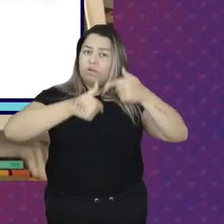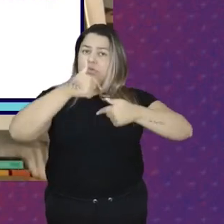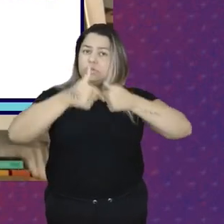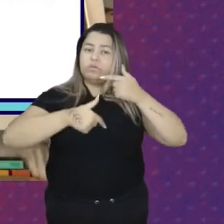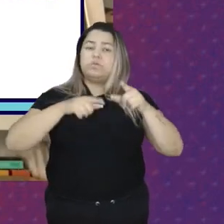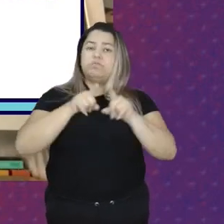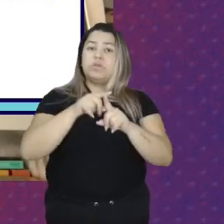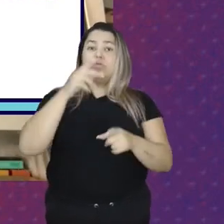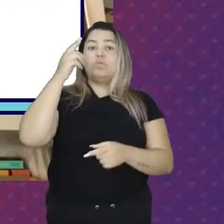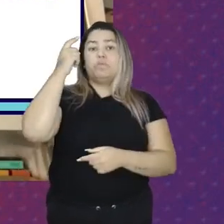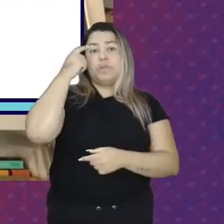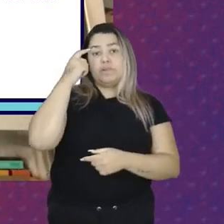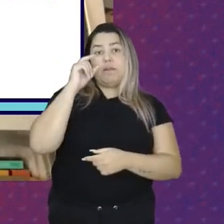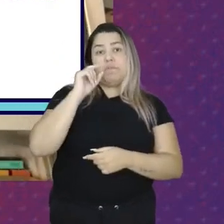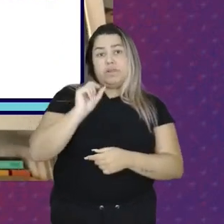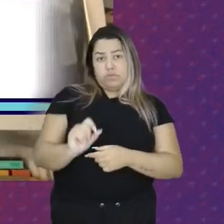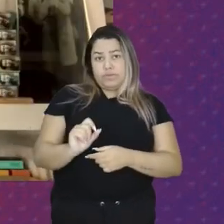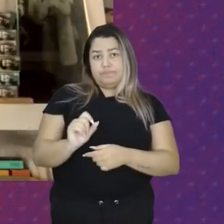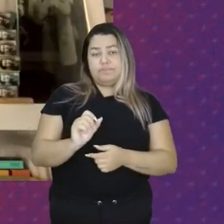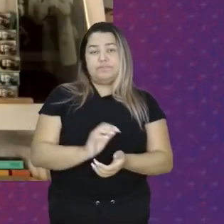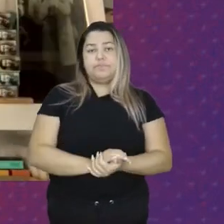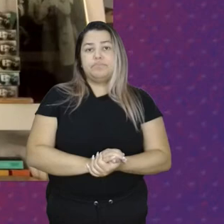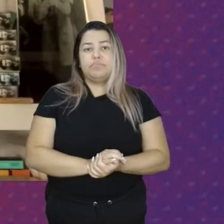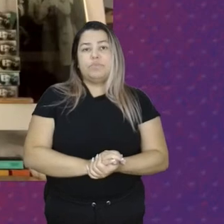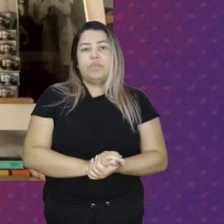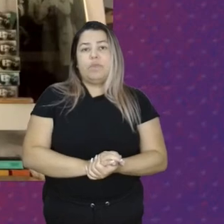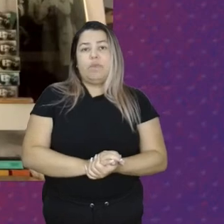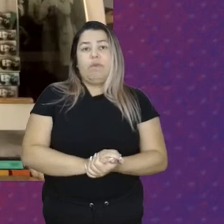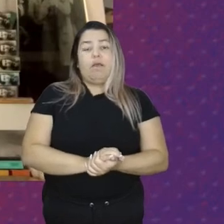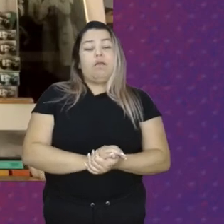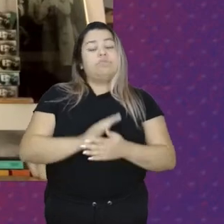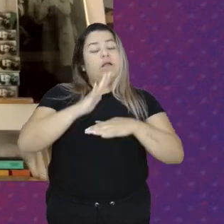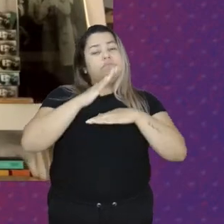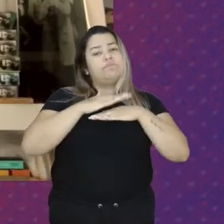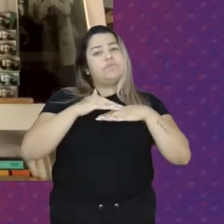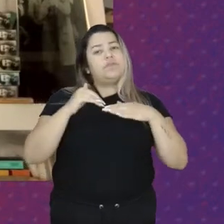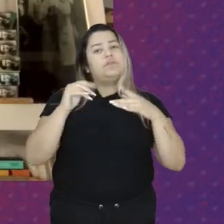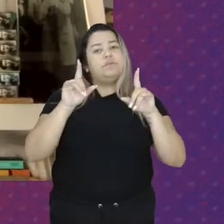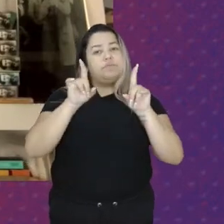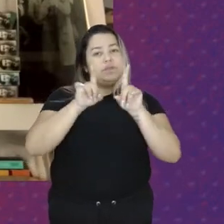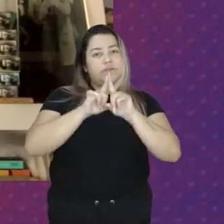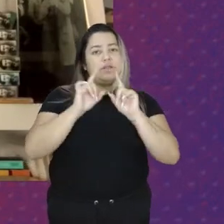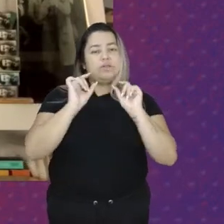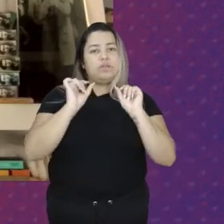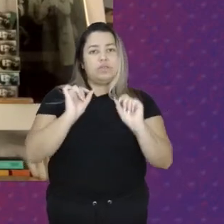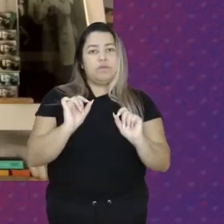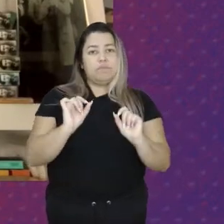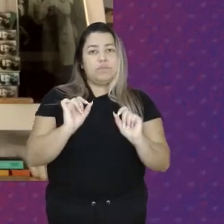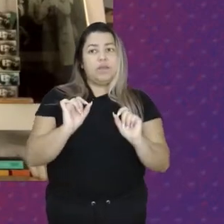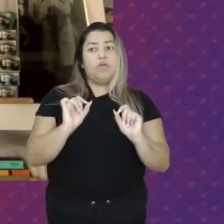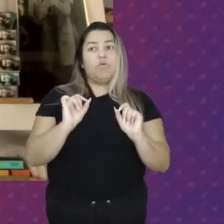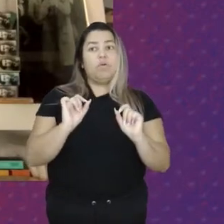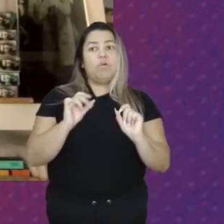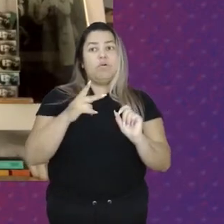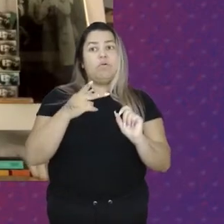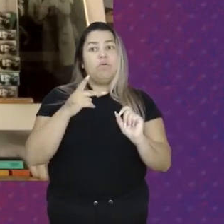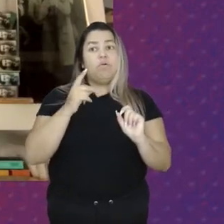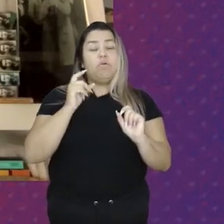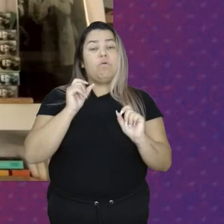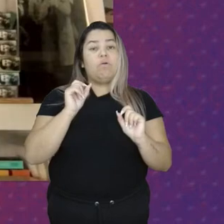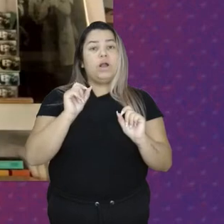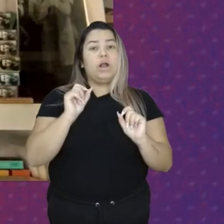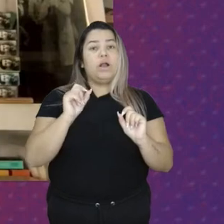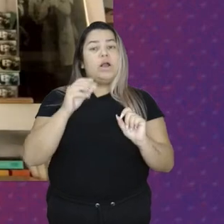do pensamento, da sensibilidade, e ela favorece muito